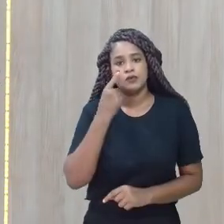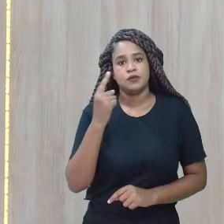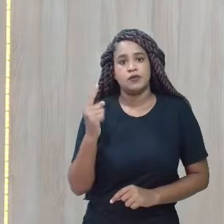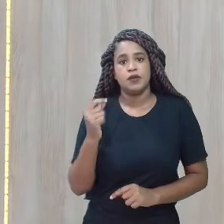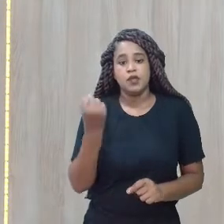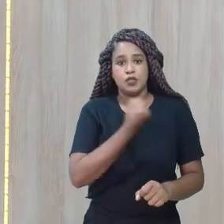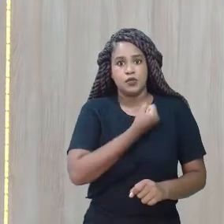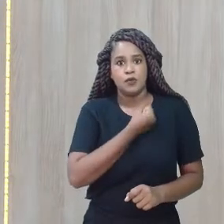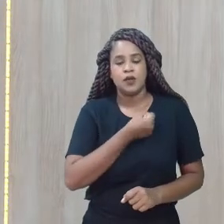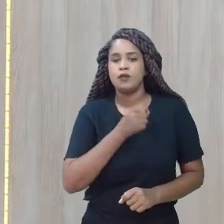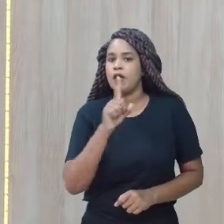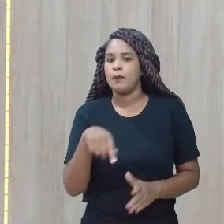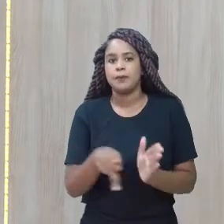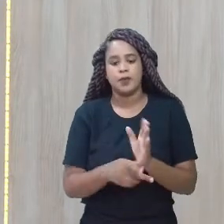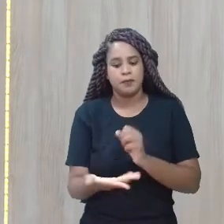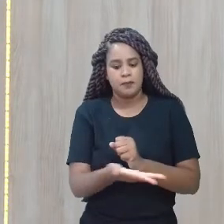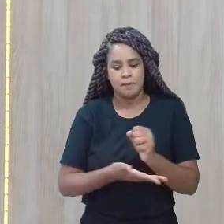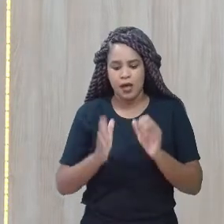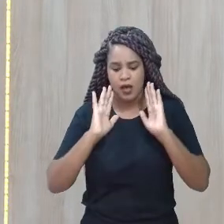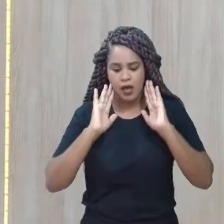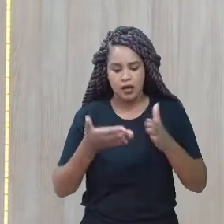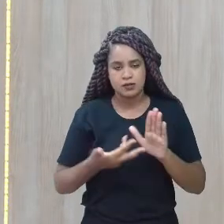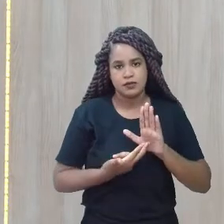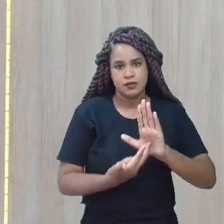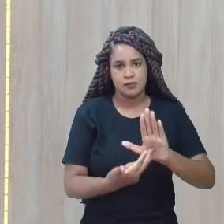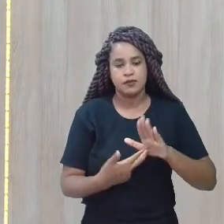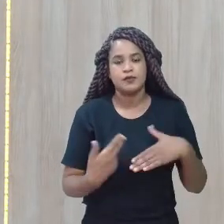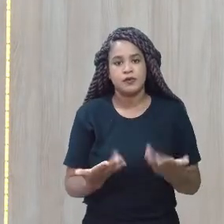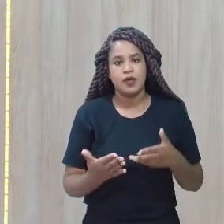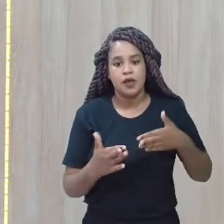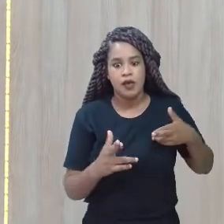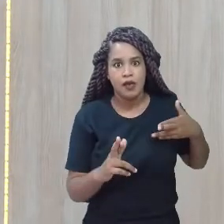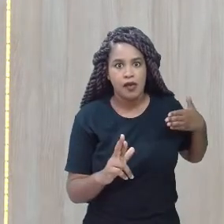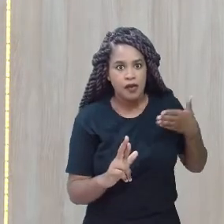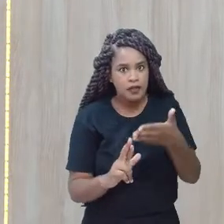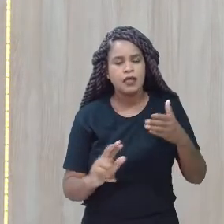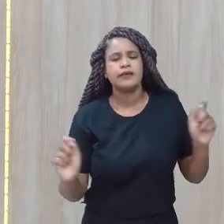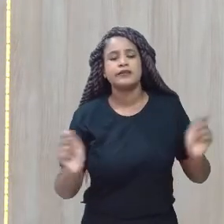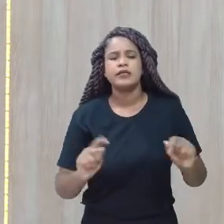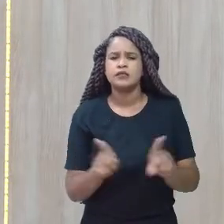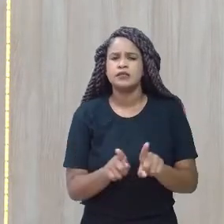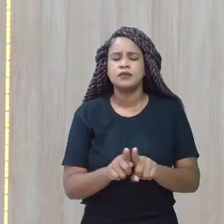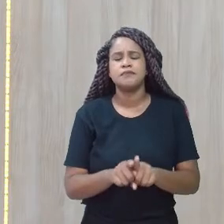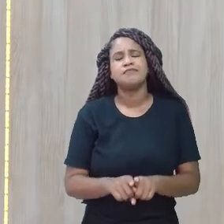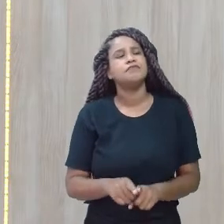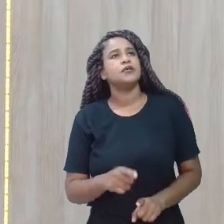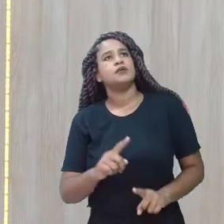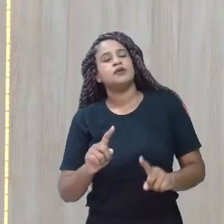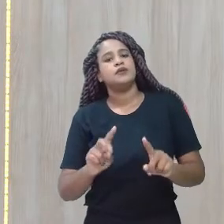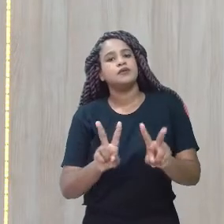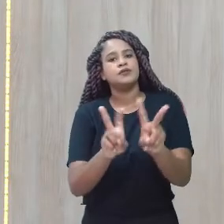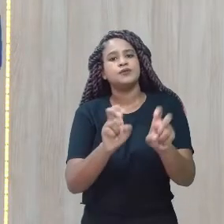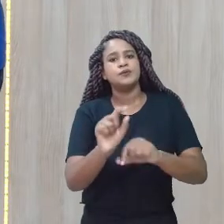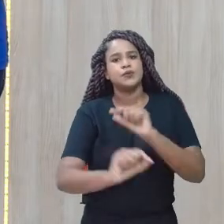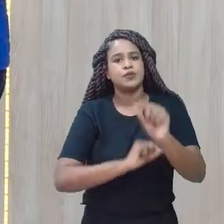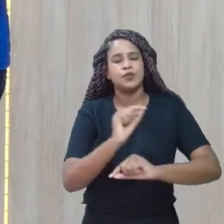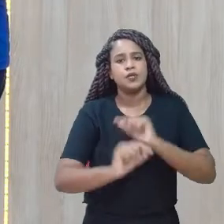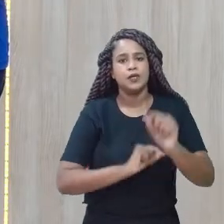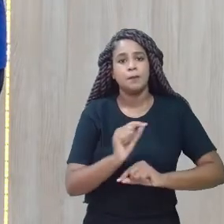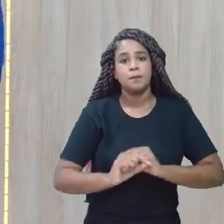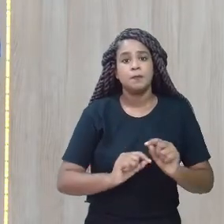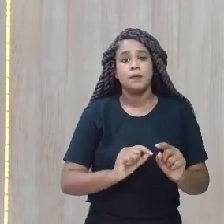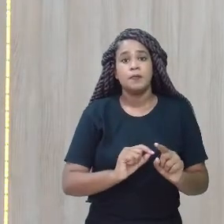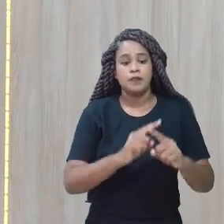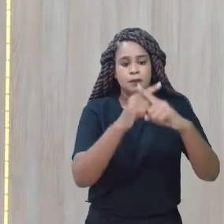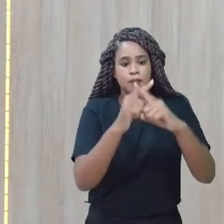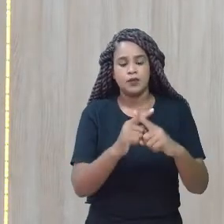se embasar, tá certo? Claro que a gente pode fazer perguntas mais na frente com a multiplicação de números com vírgula, inclusive